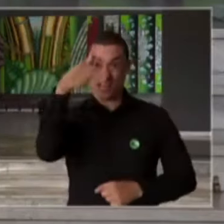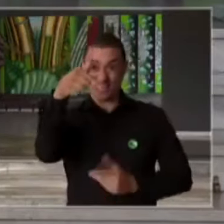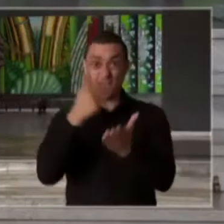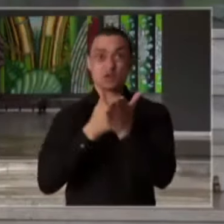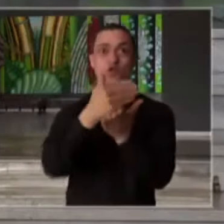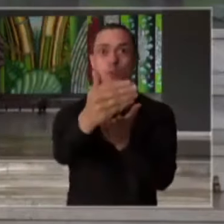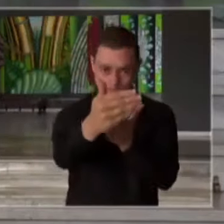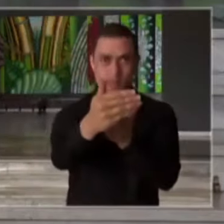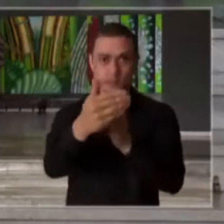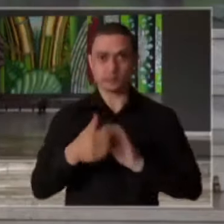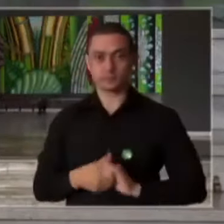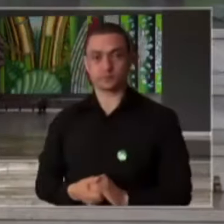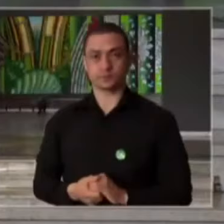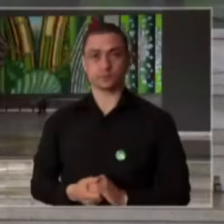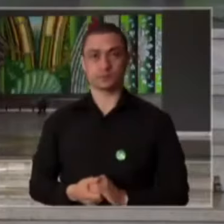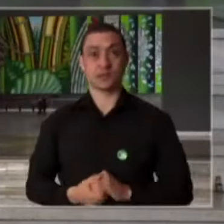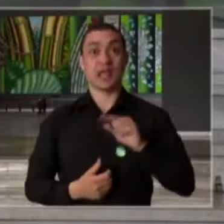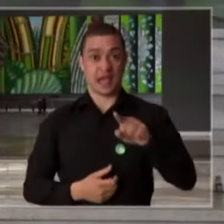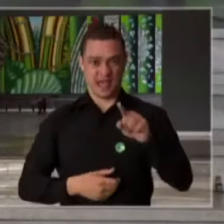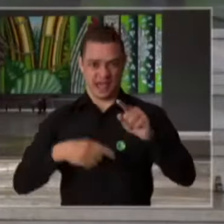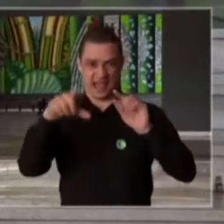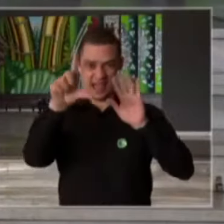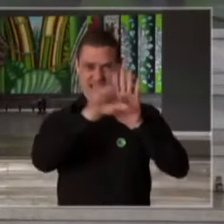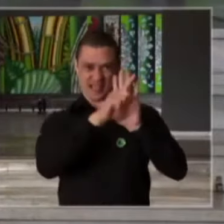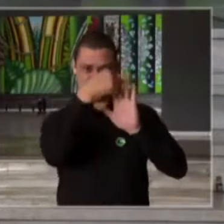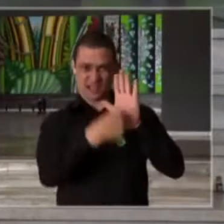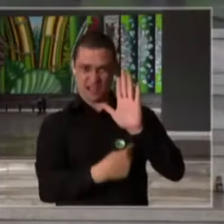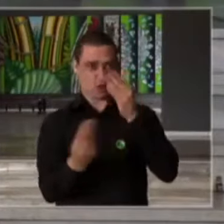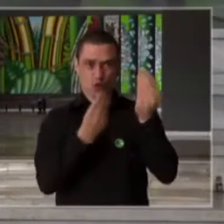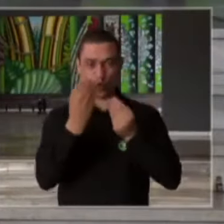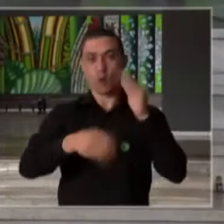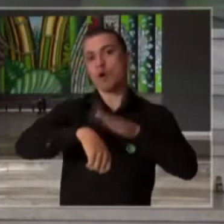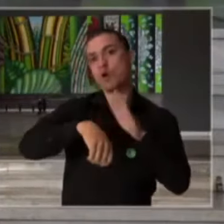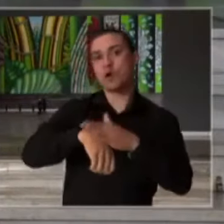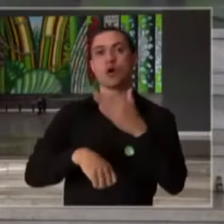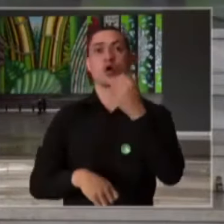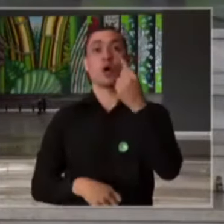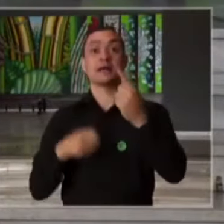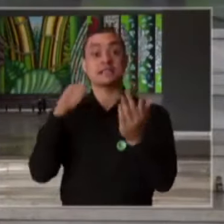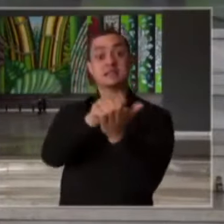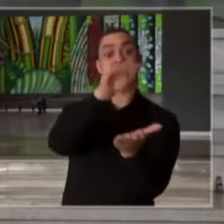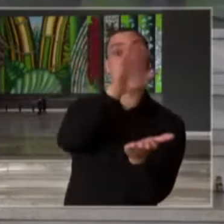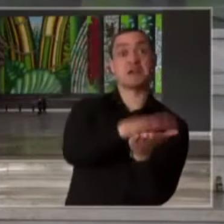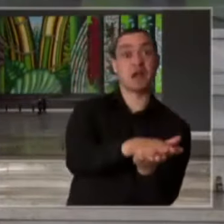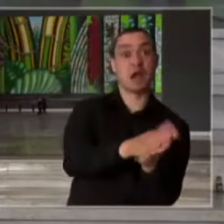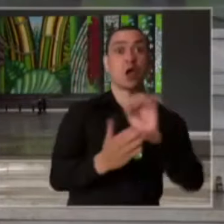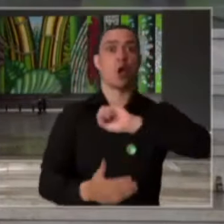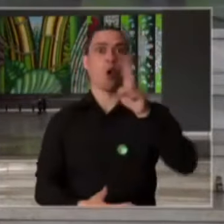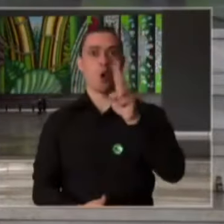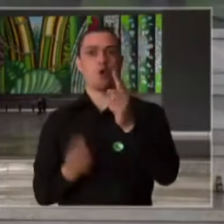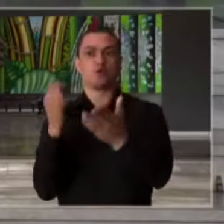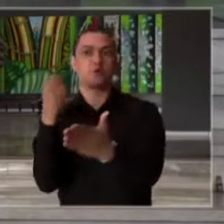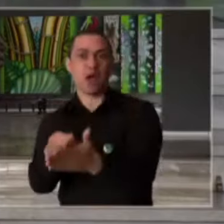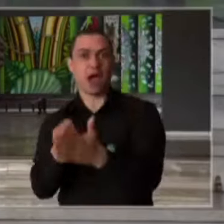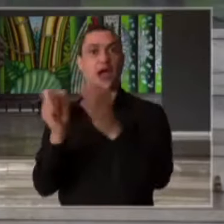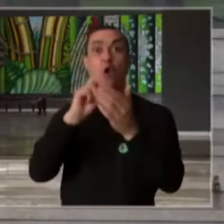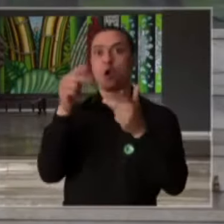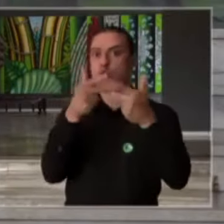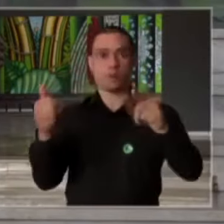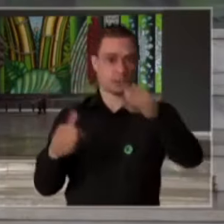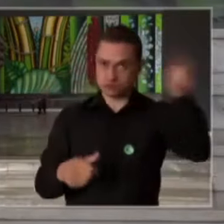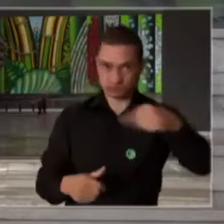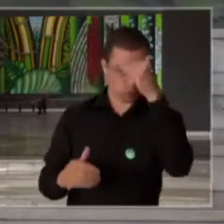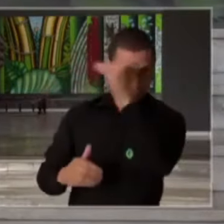de maio. A regulamentação sobre eventuais punições aos que desobedecerem essa medida